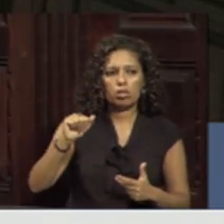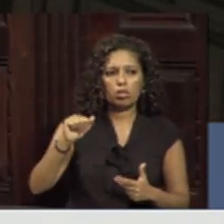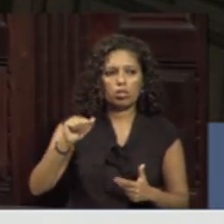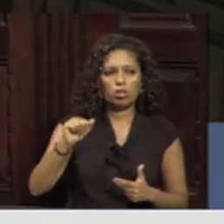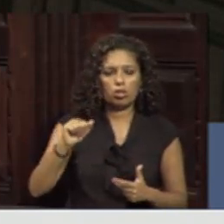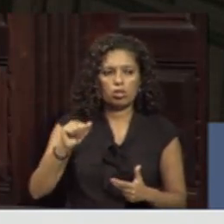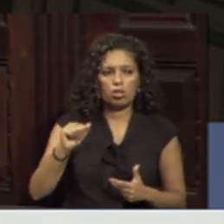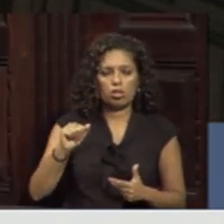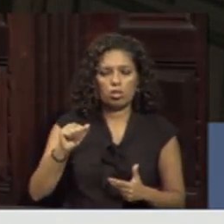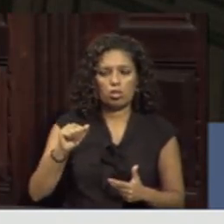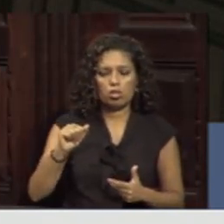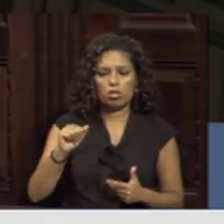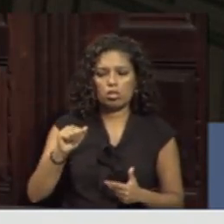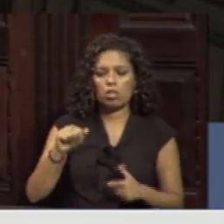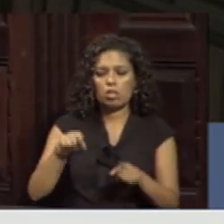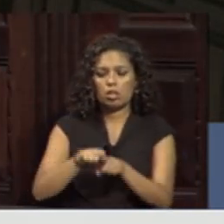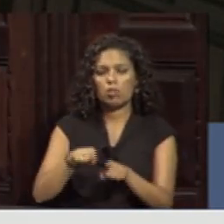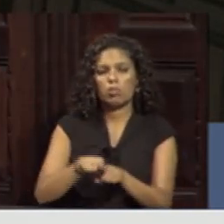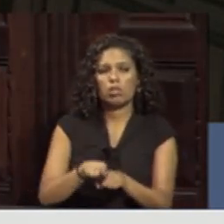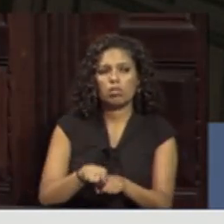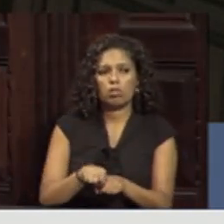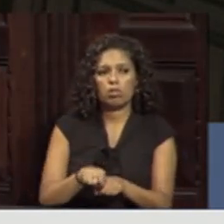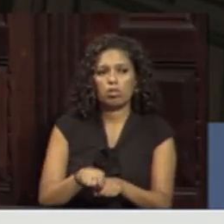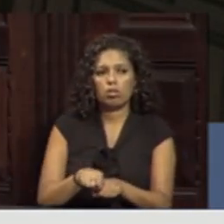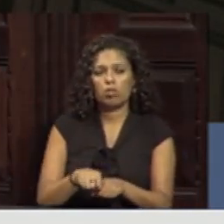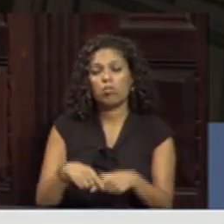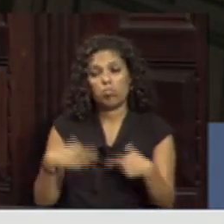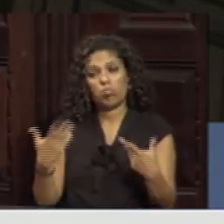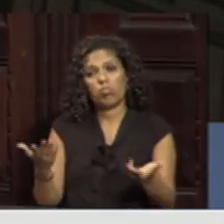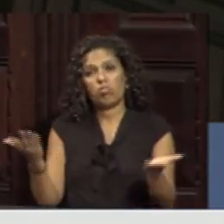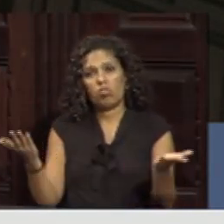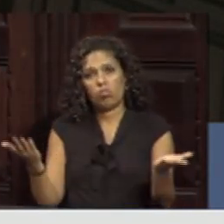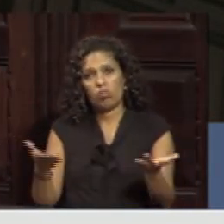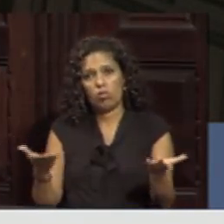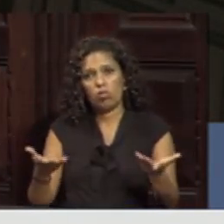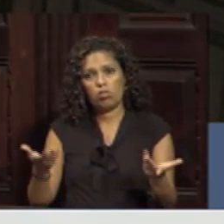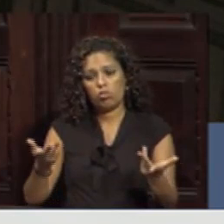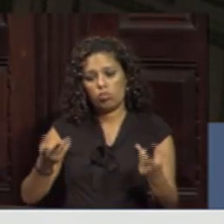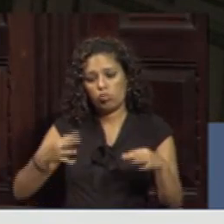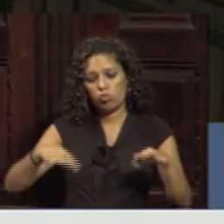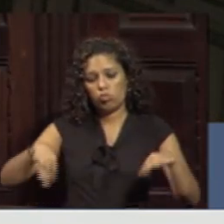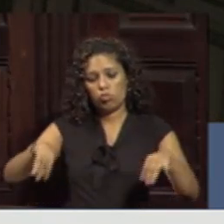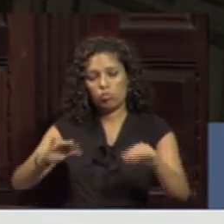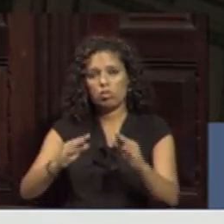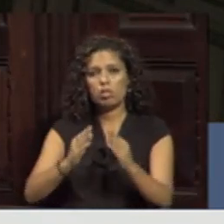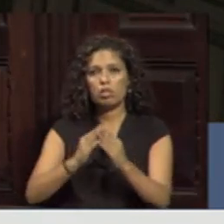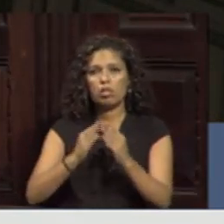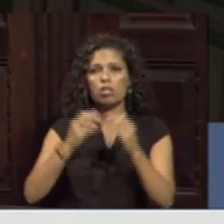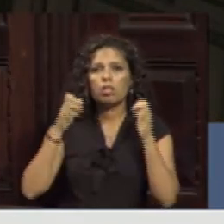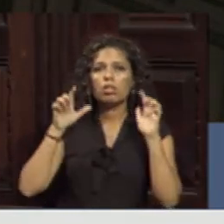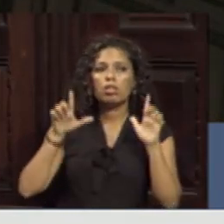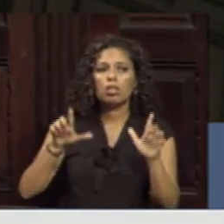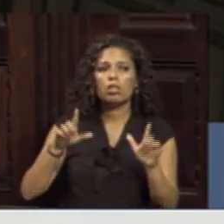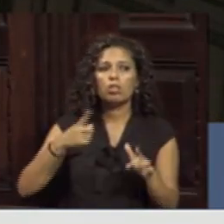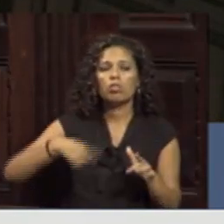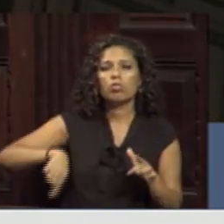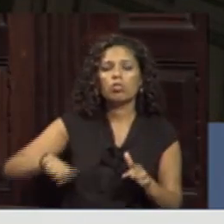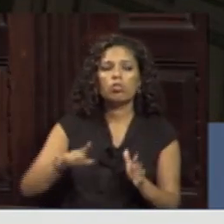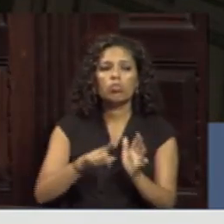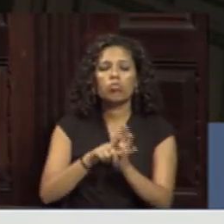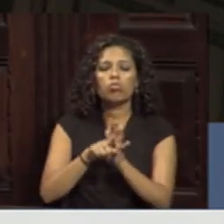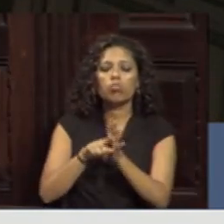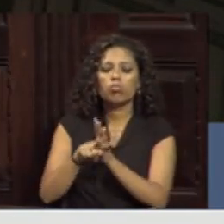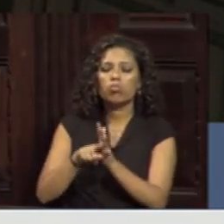foi atingido. E que hoje, nós, todos que estamos aqui no Parlamento Estadual, nós possamos estar em busca